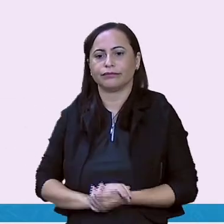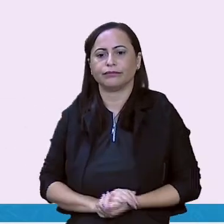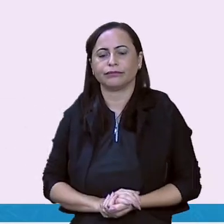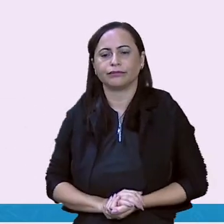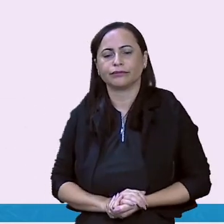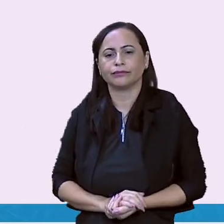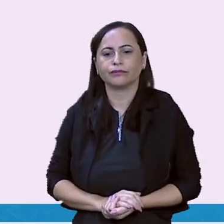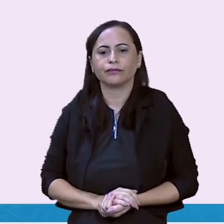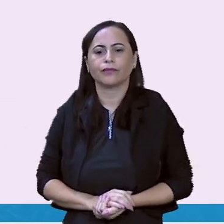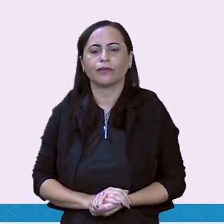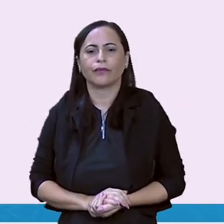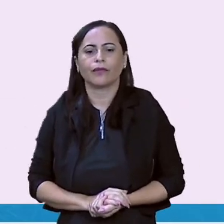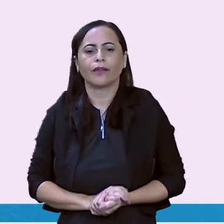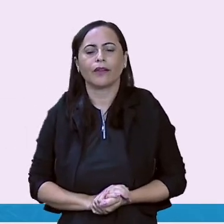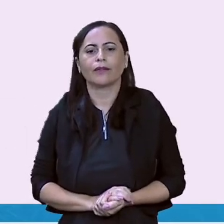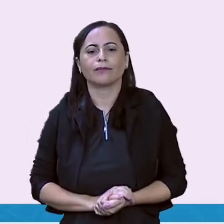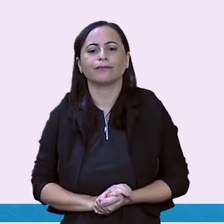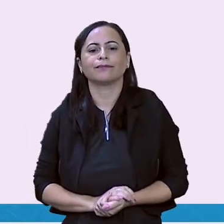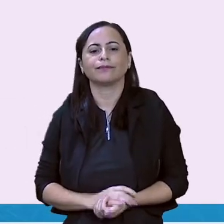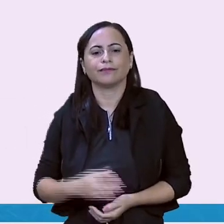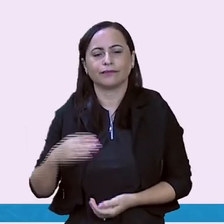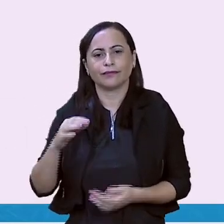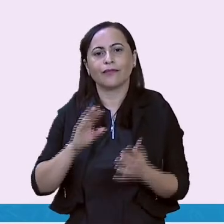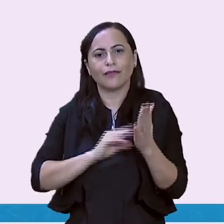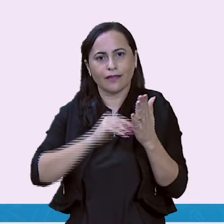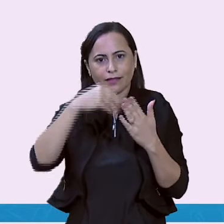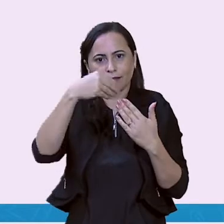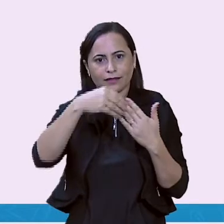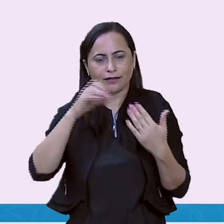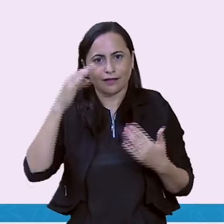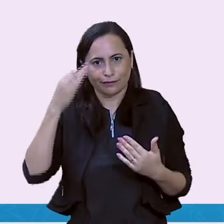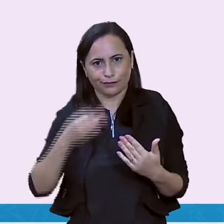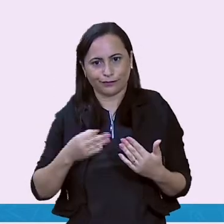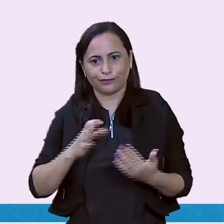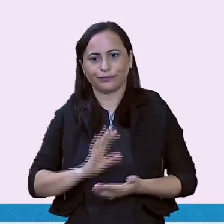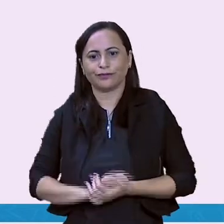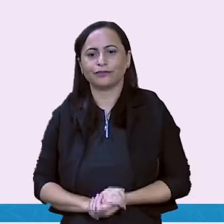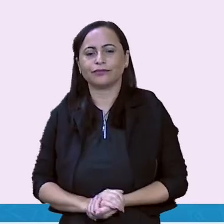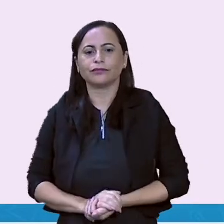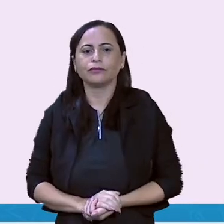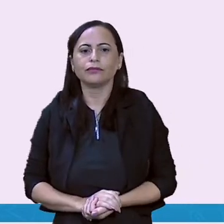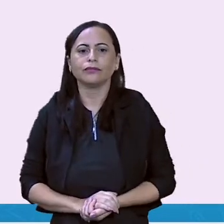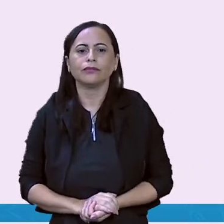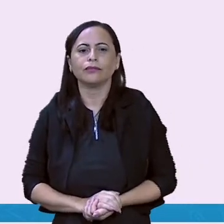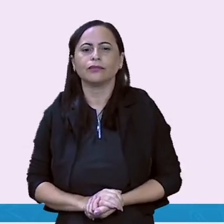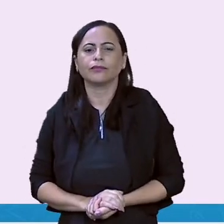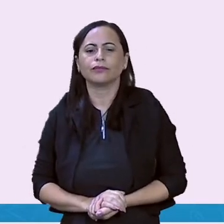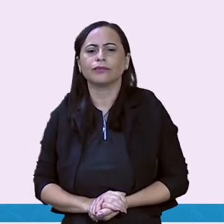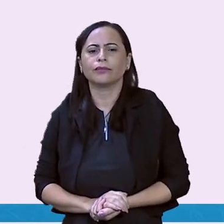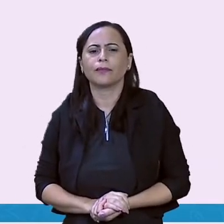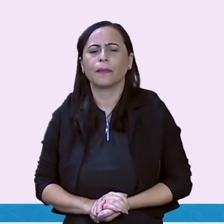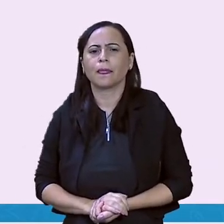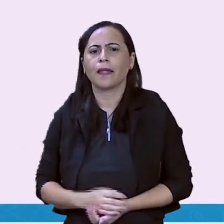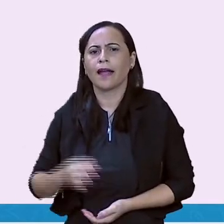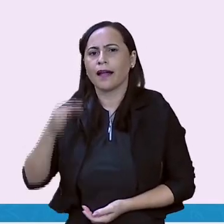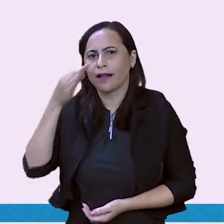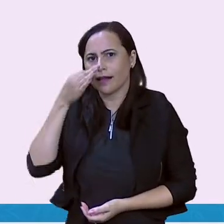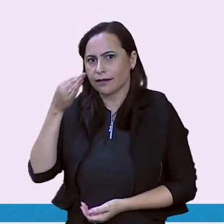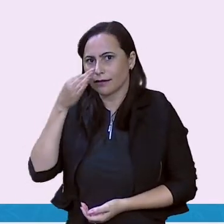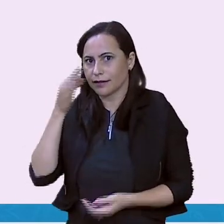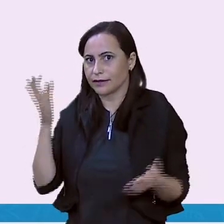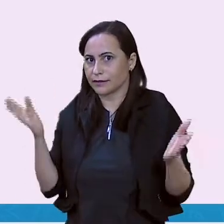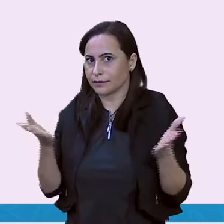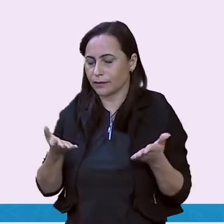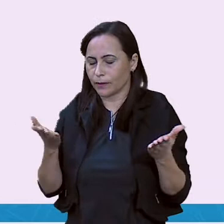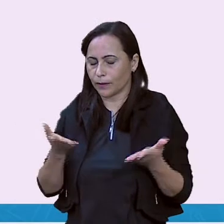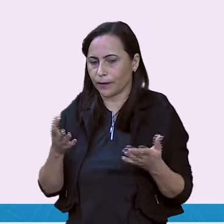o aniversário de alguém, nós utilizamos o calendário. Agora, gostaria que vocês prestassem atenção